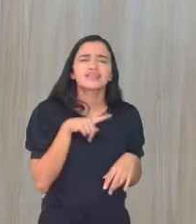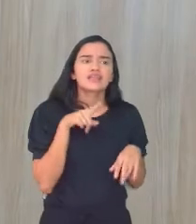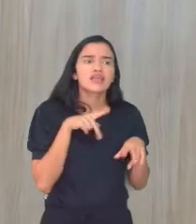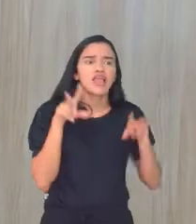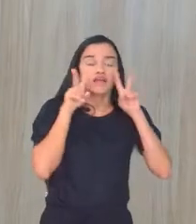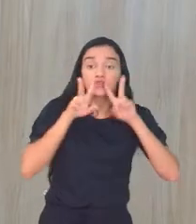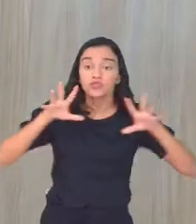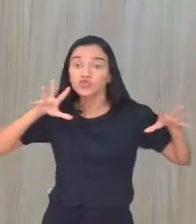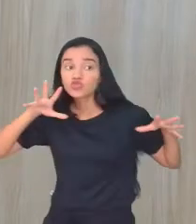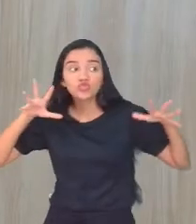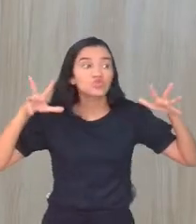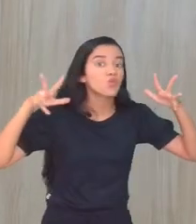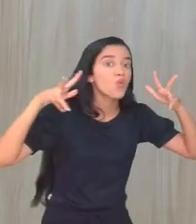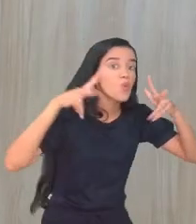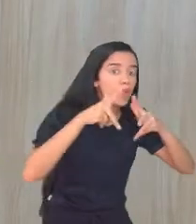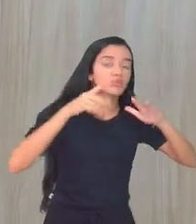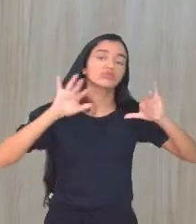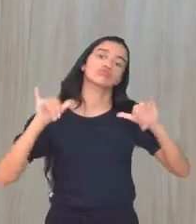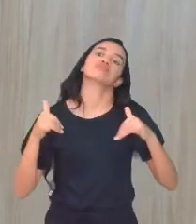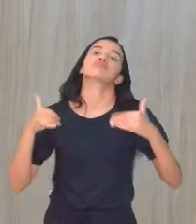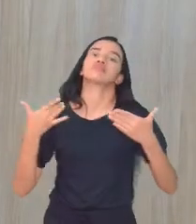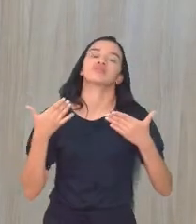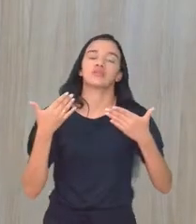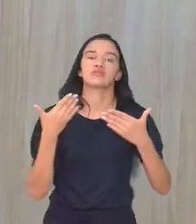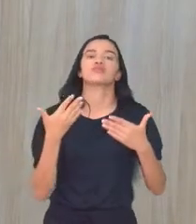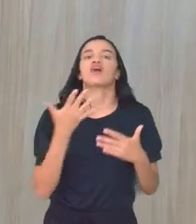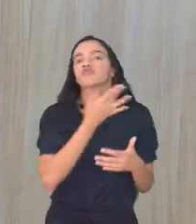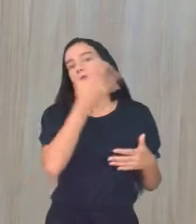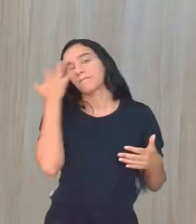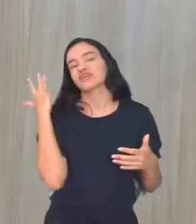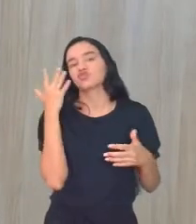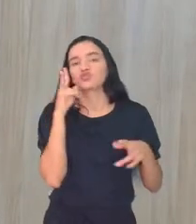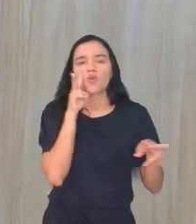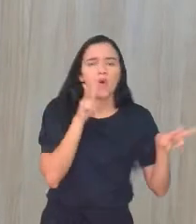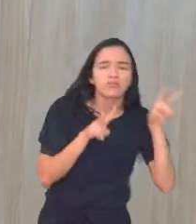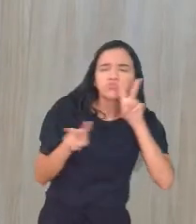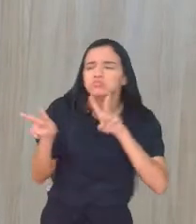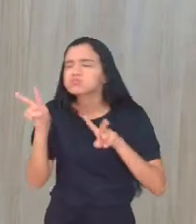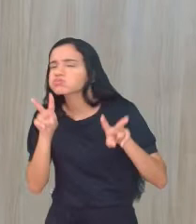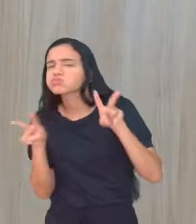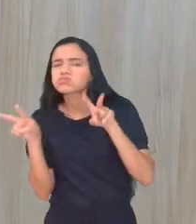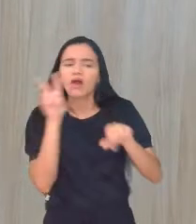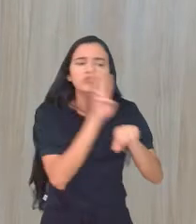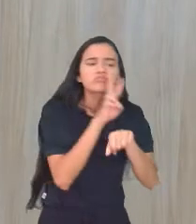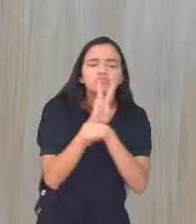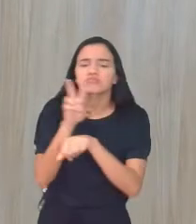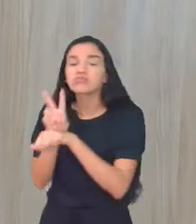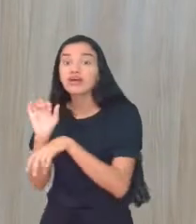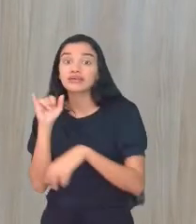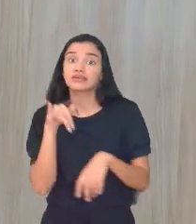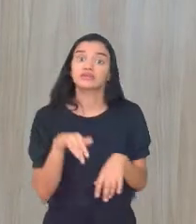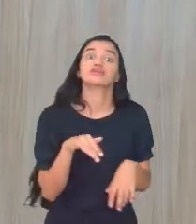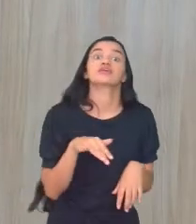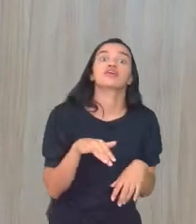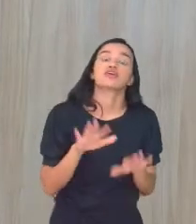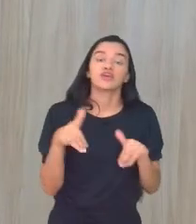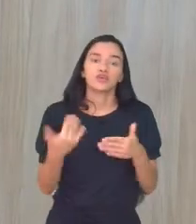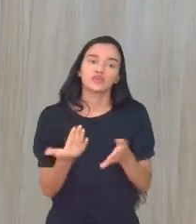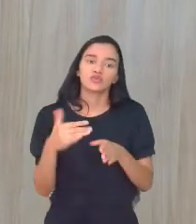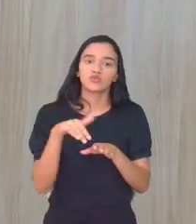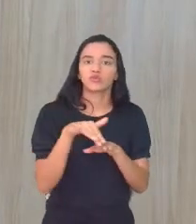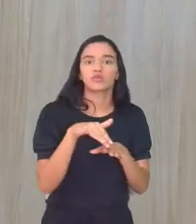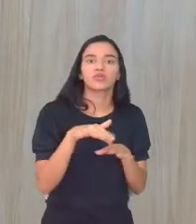todo, né, de todos os corredores, né? Então, ficava um vigia ali em cima, no plantão ali. Se no corredor